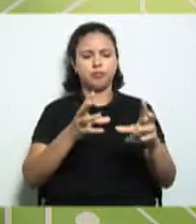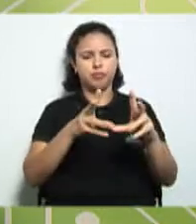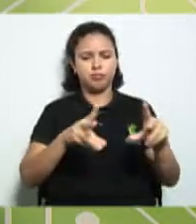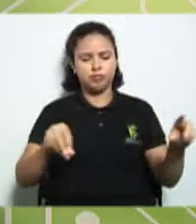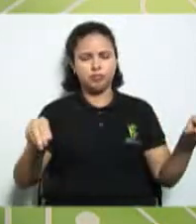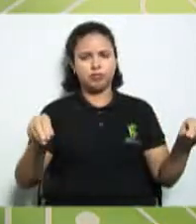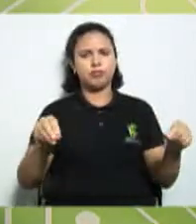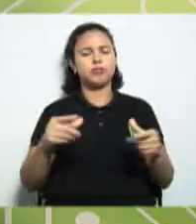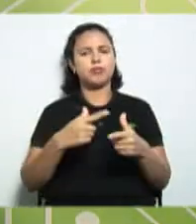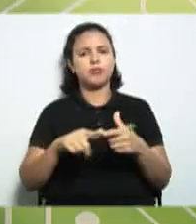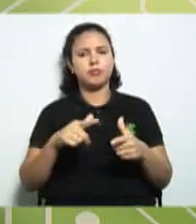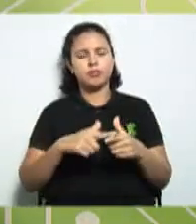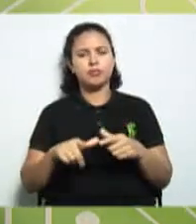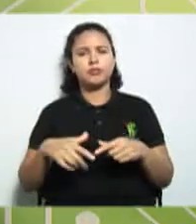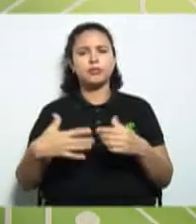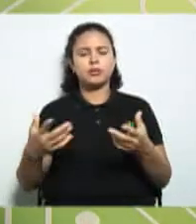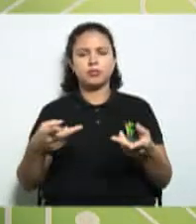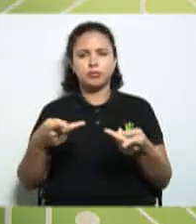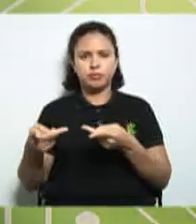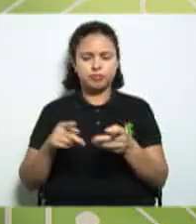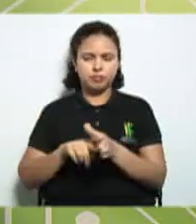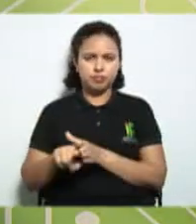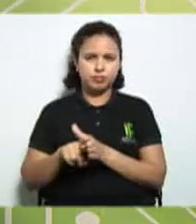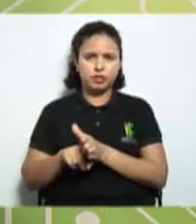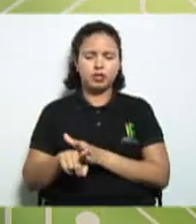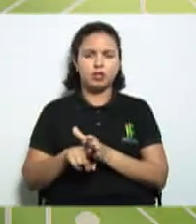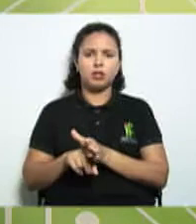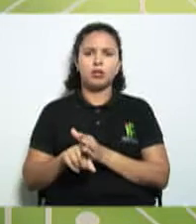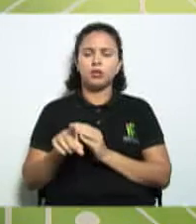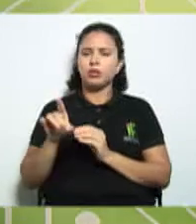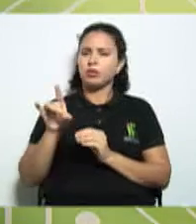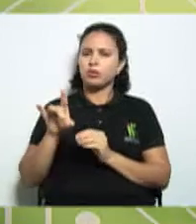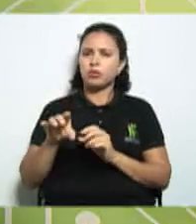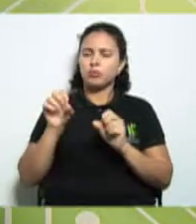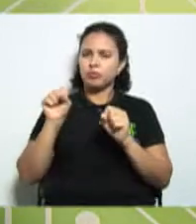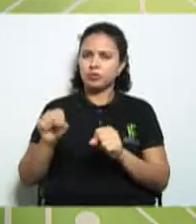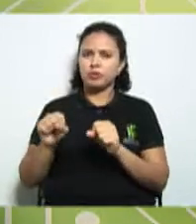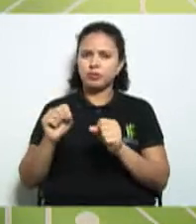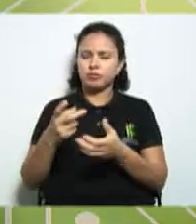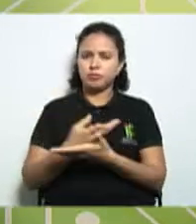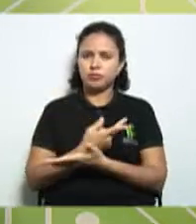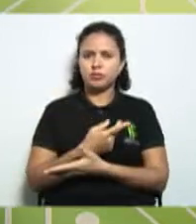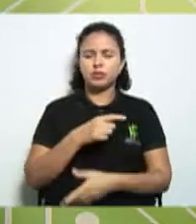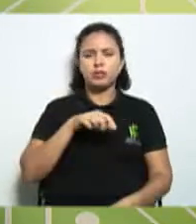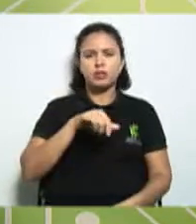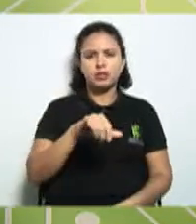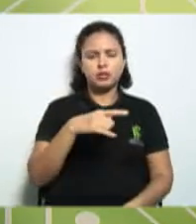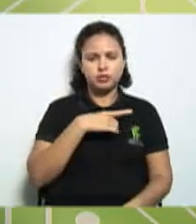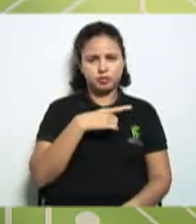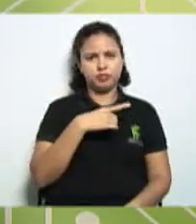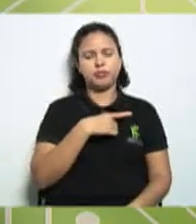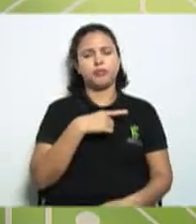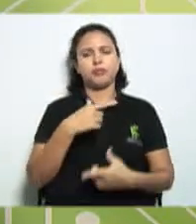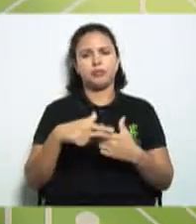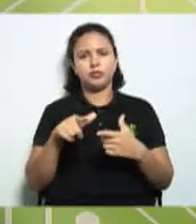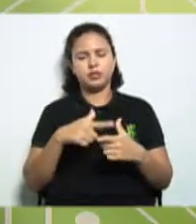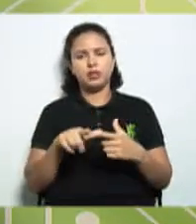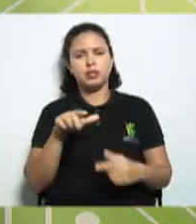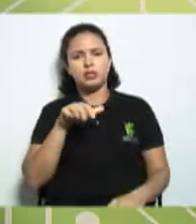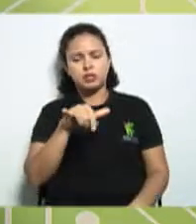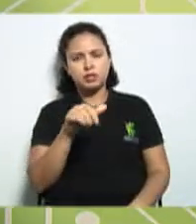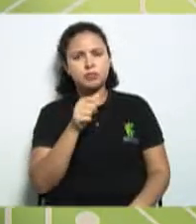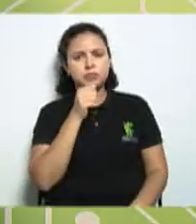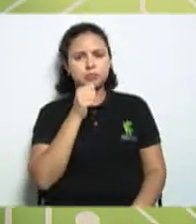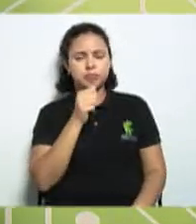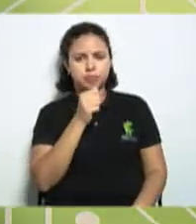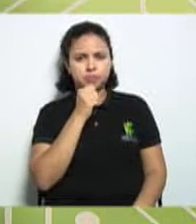E o meu projeto de pesquisa, ele só pode acontecer se eu tiver um problema. Se eu não tenho problema,